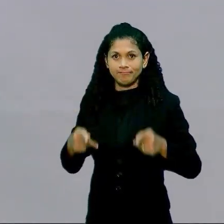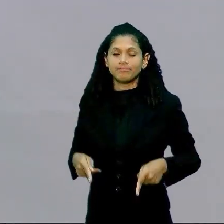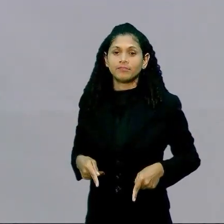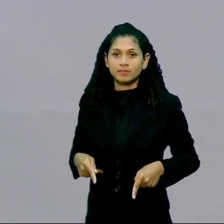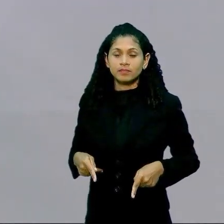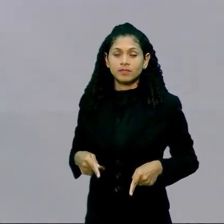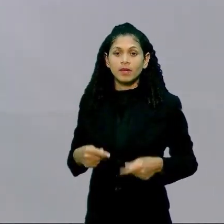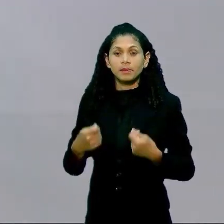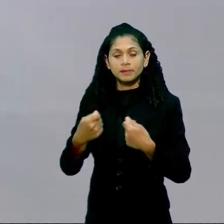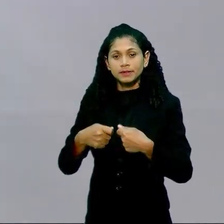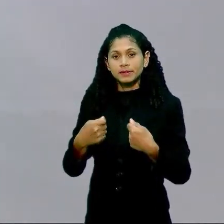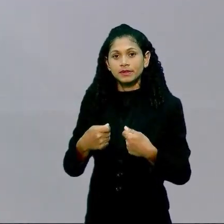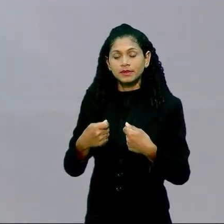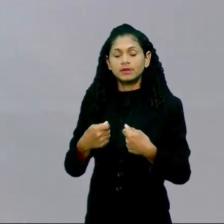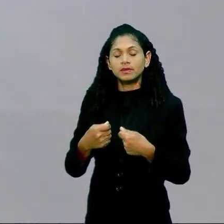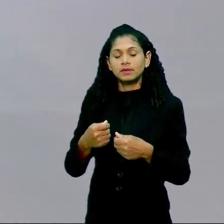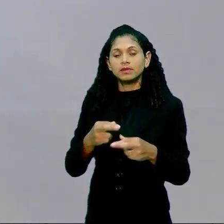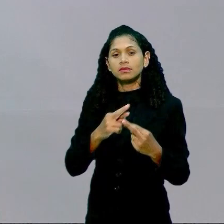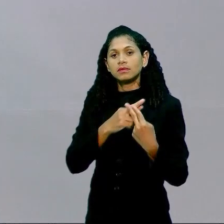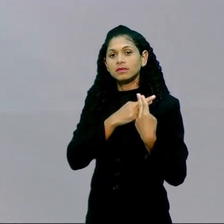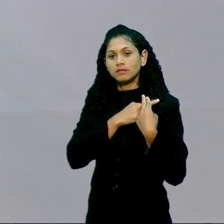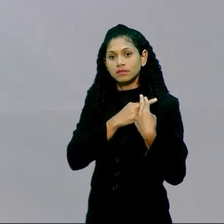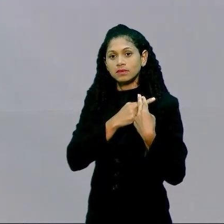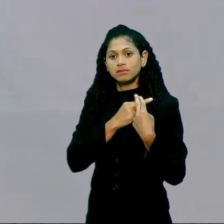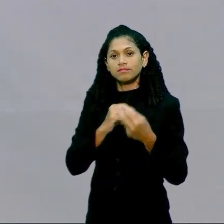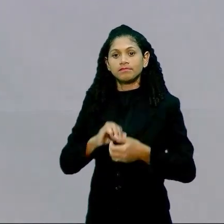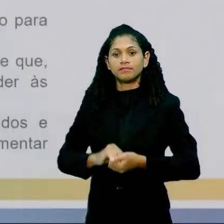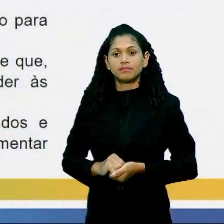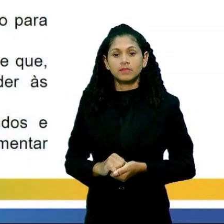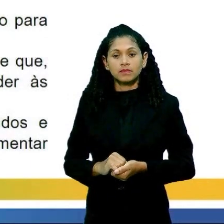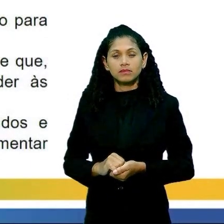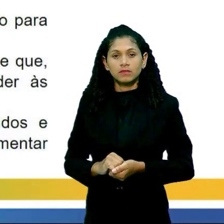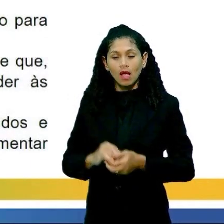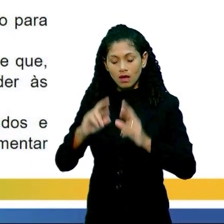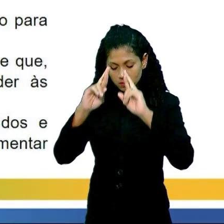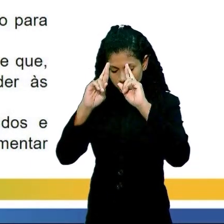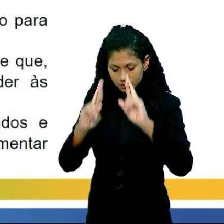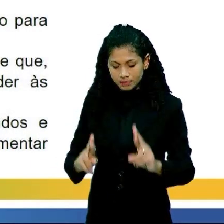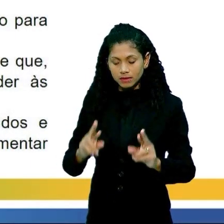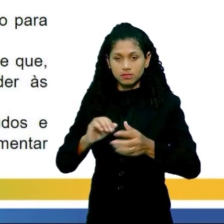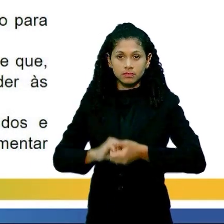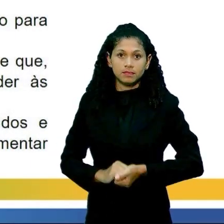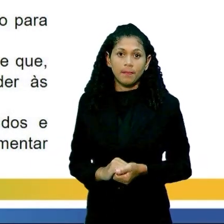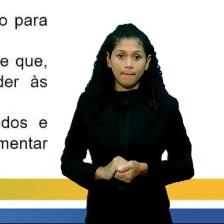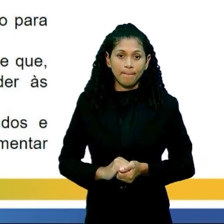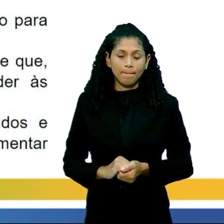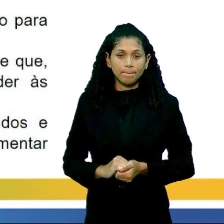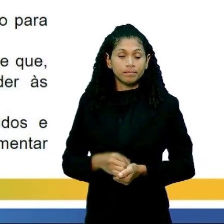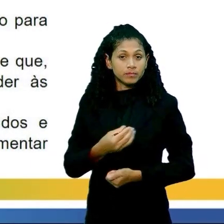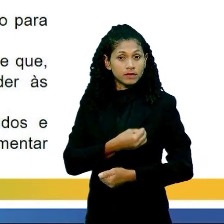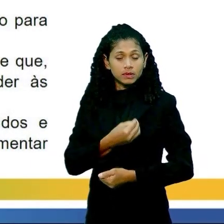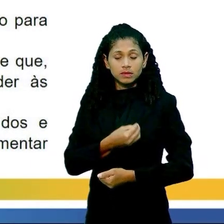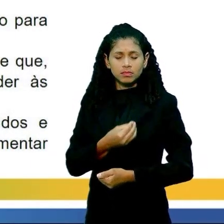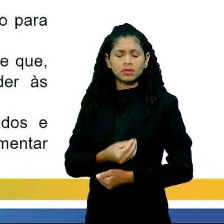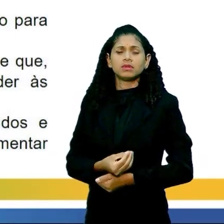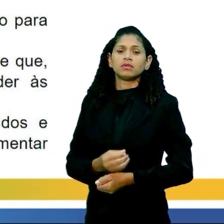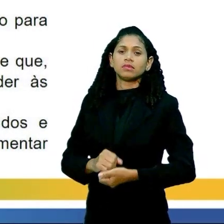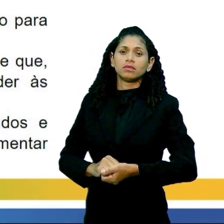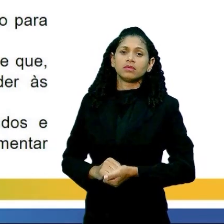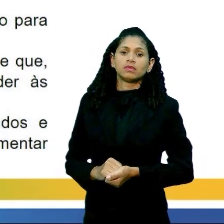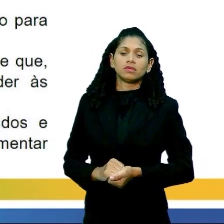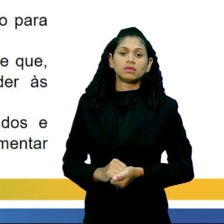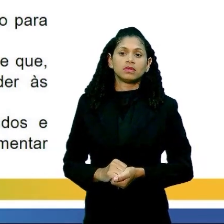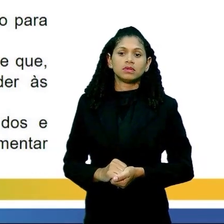inclusão, diversidade, liberdade, respeito, expressão, vivência, participação. É isso, gabarito